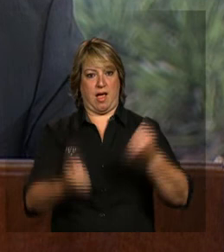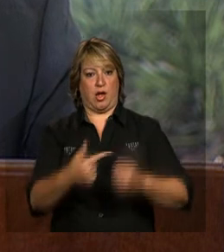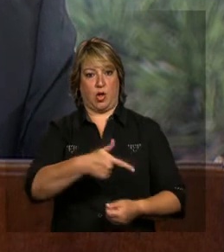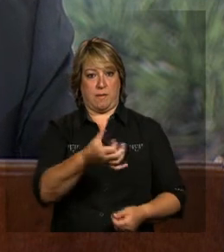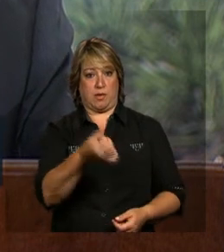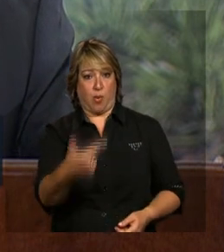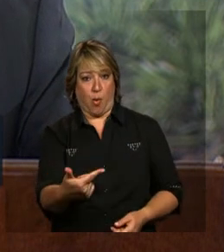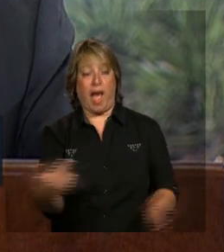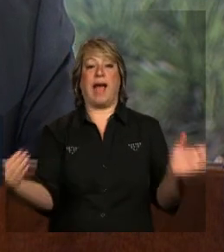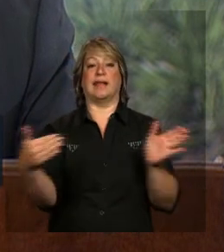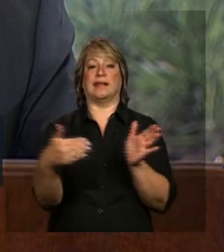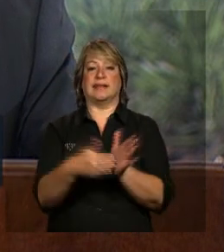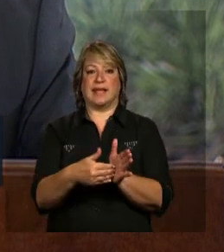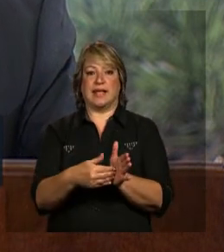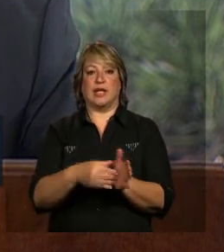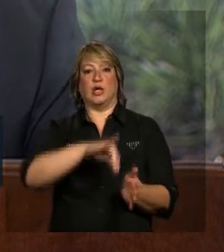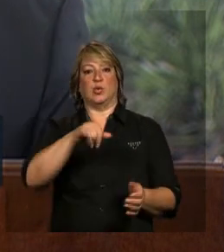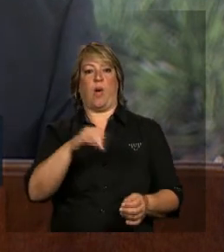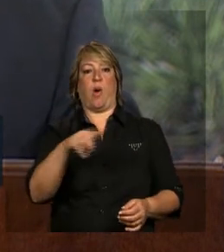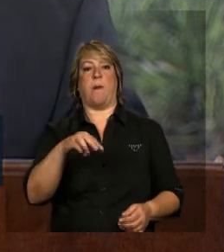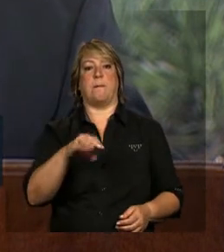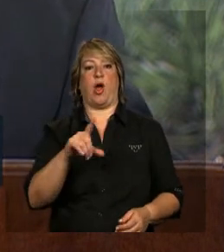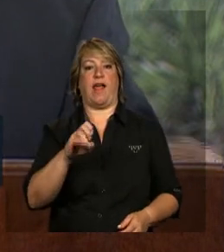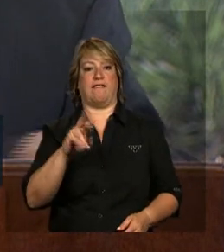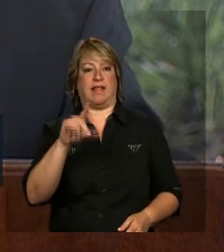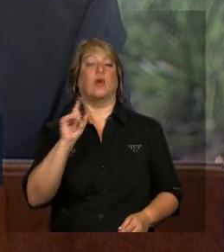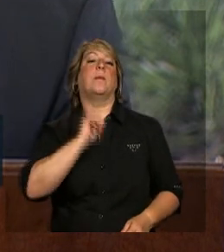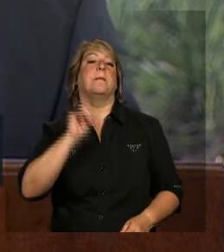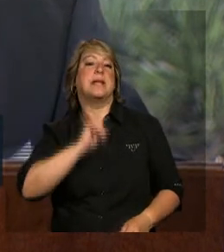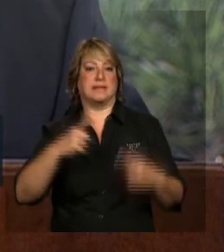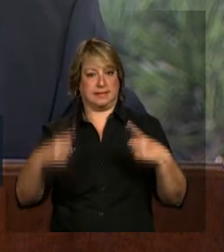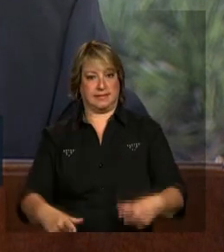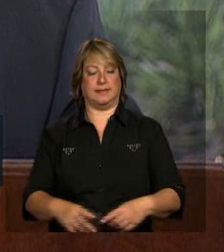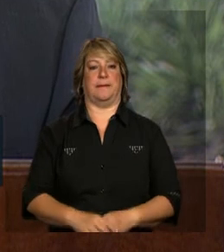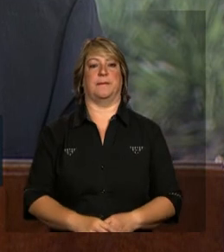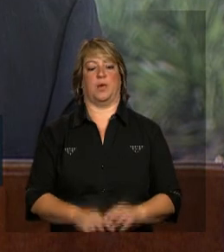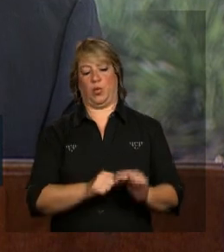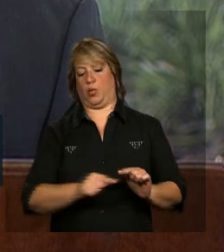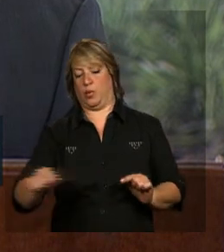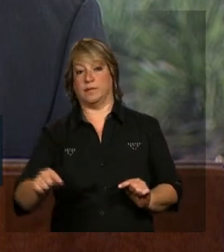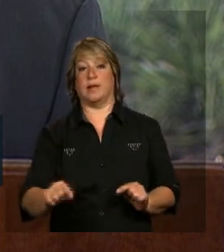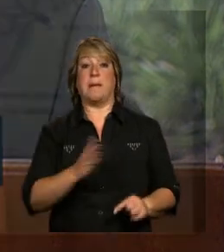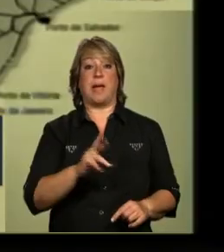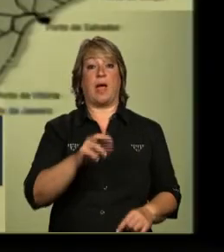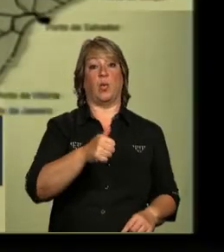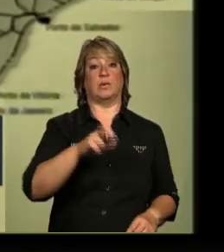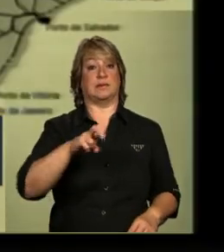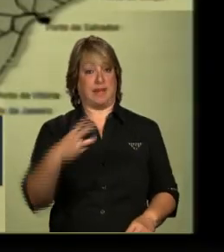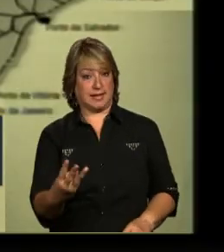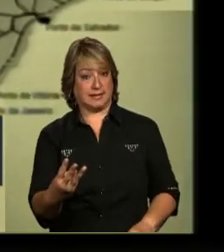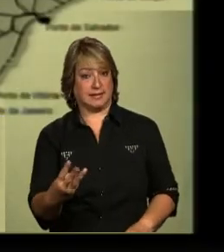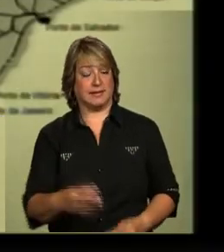262 até João Monlevade e em Minas Gerais e na br-153